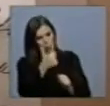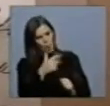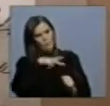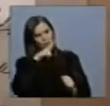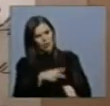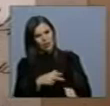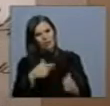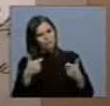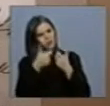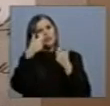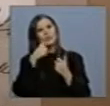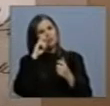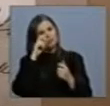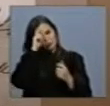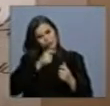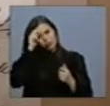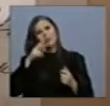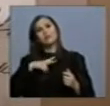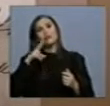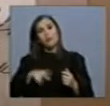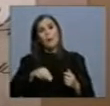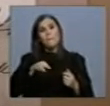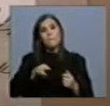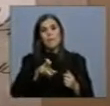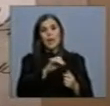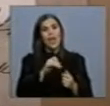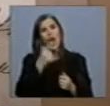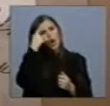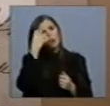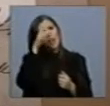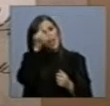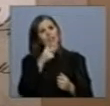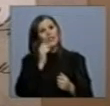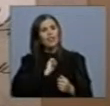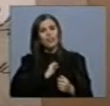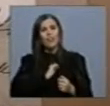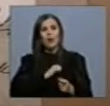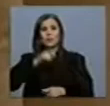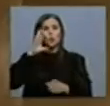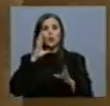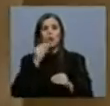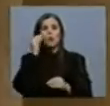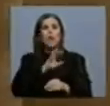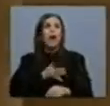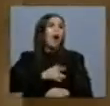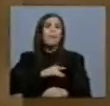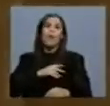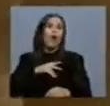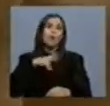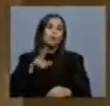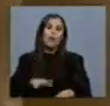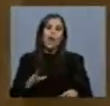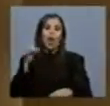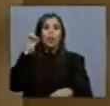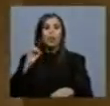portuguesa. Uma tua Maria te compreende e te aprecia, minha vida. Ninguém compreende como nós amamos a nossa pátria. No dia